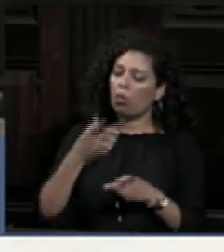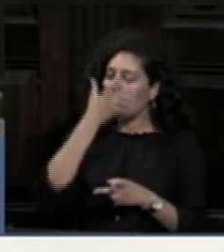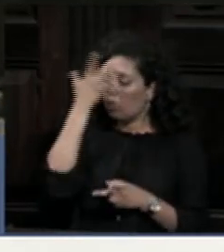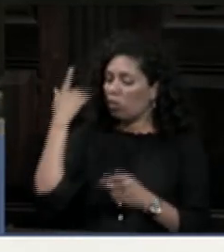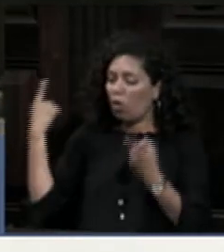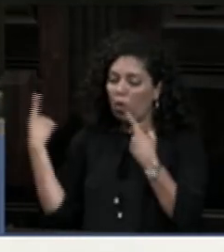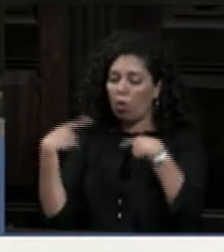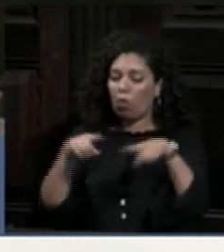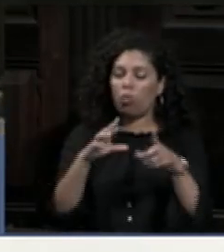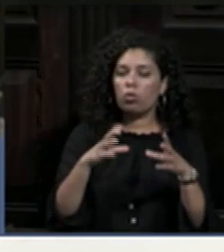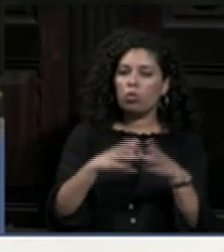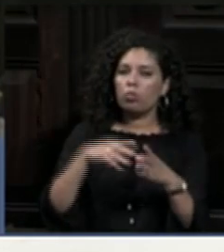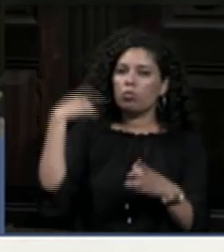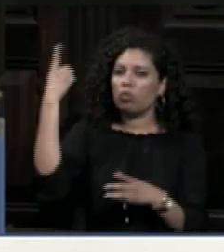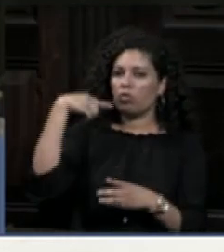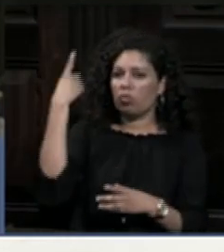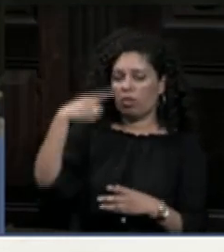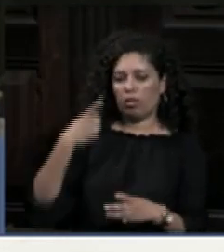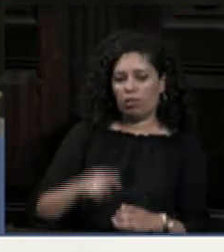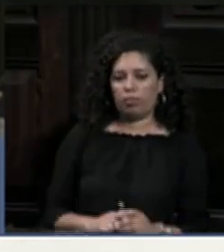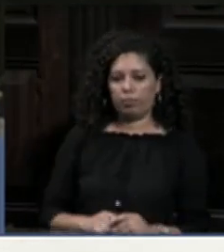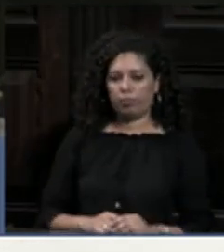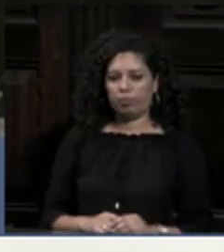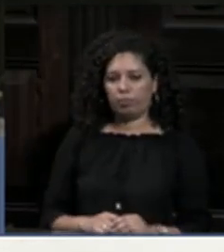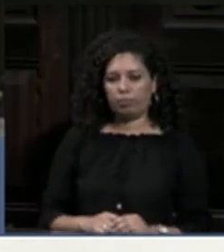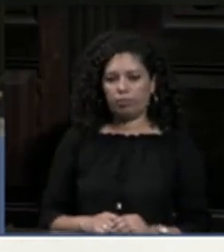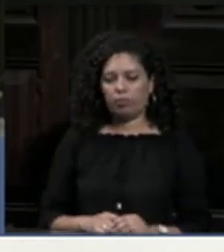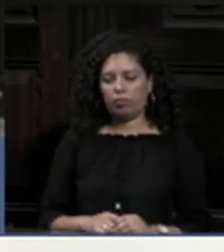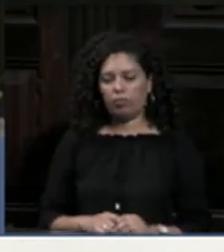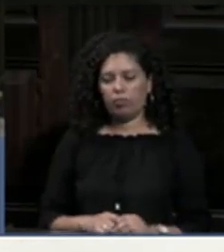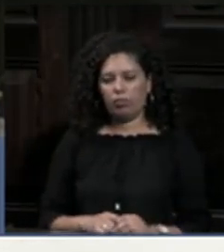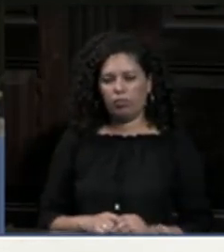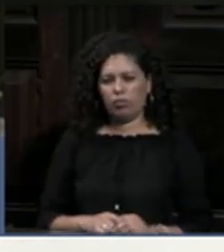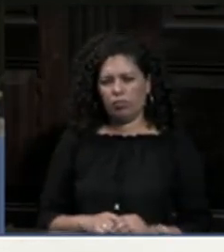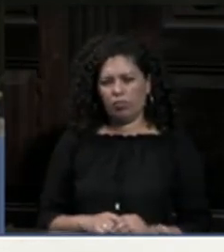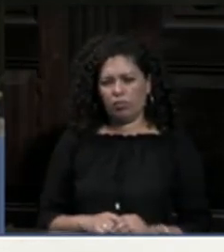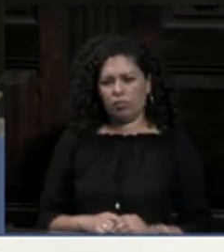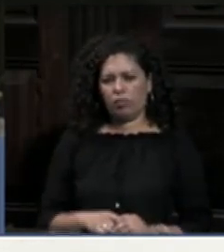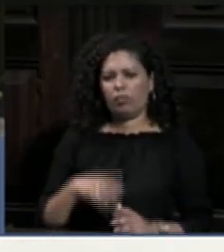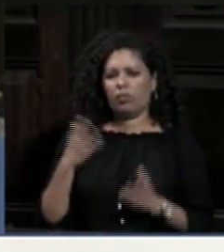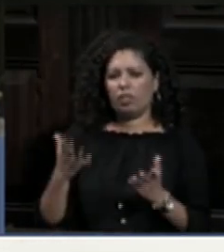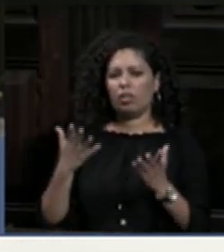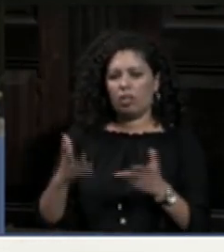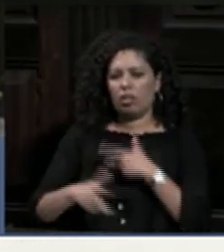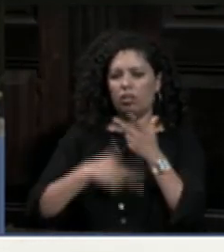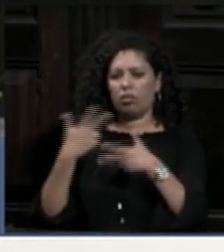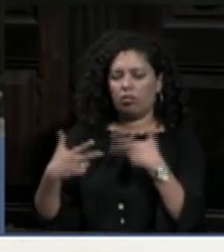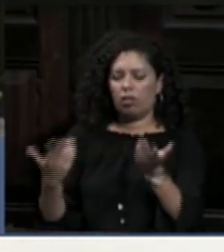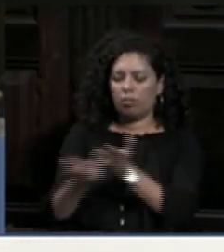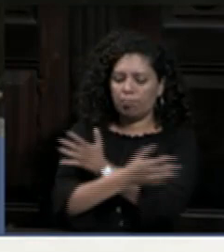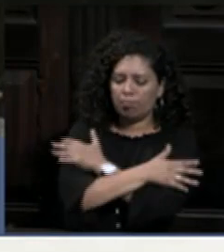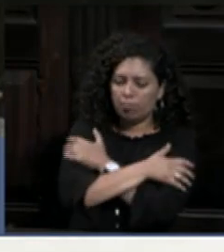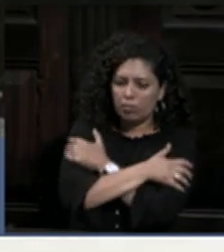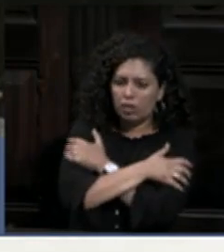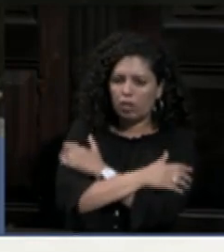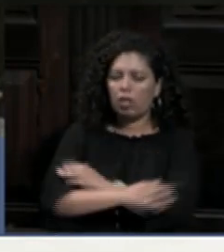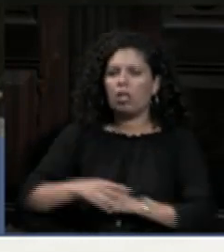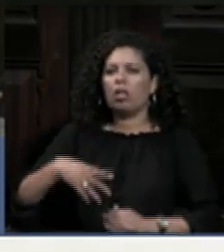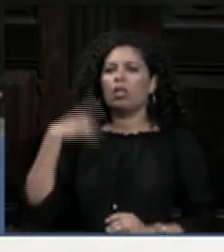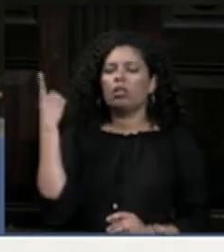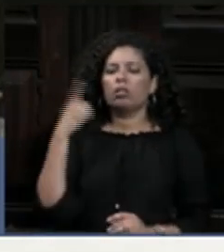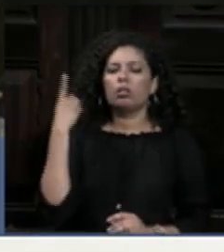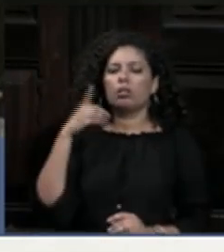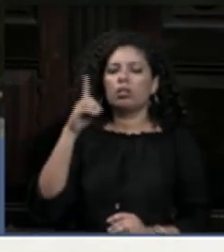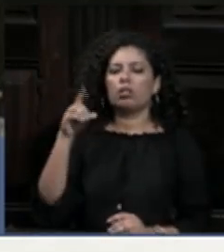de qualquer maneira o senhor presidente aproveitando dizendo mandar um abraço do frei davi do educafro